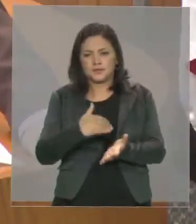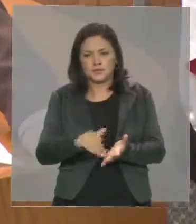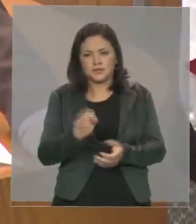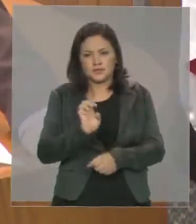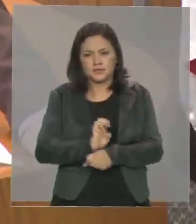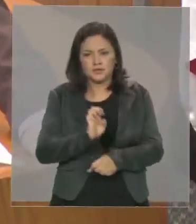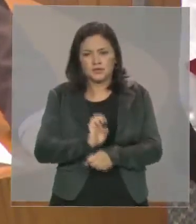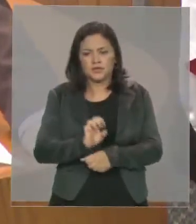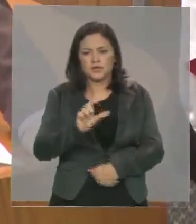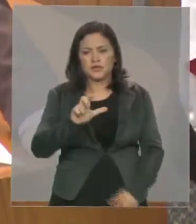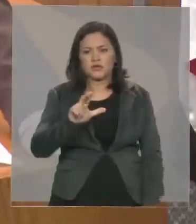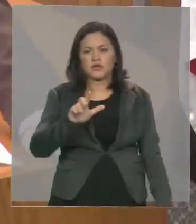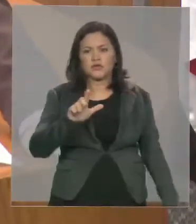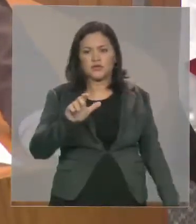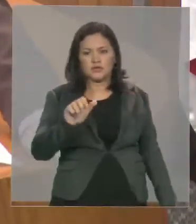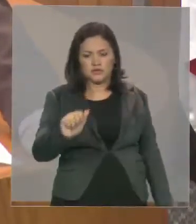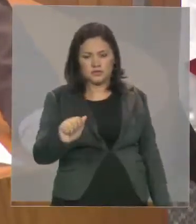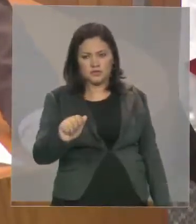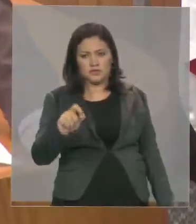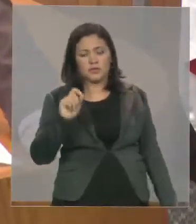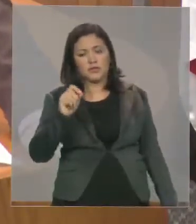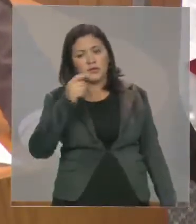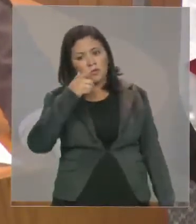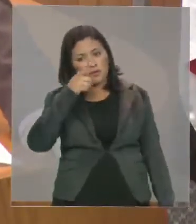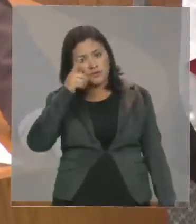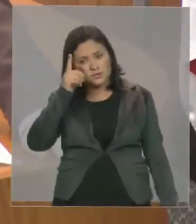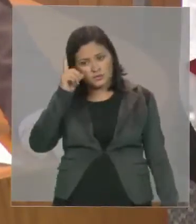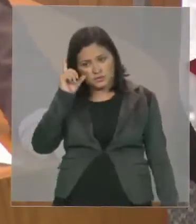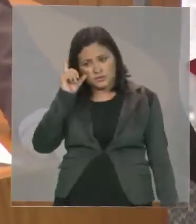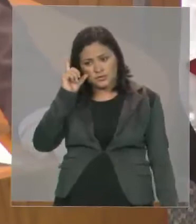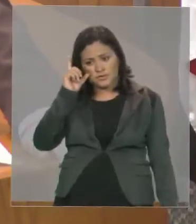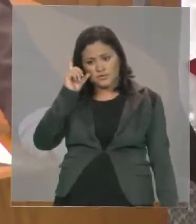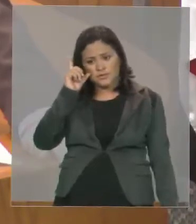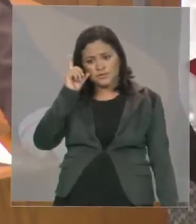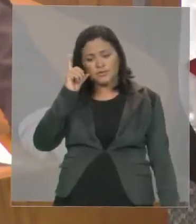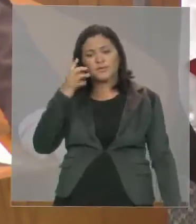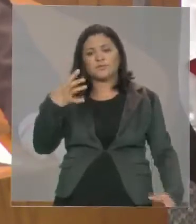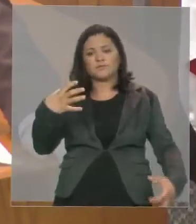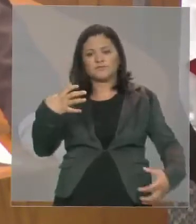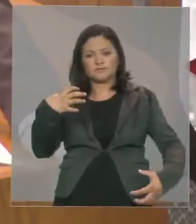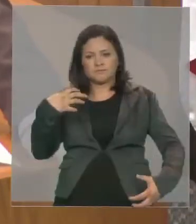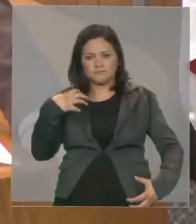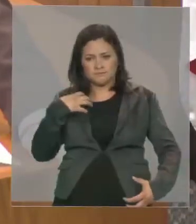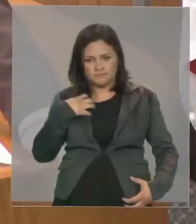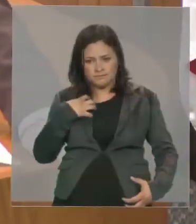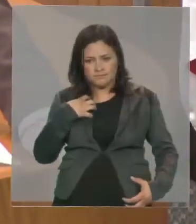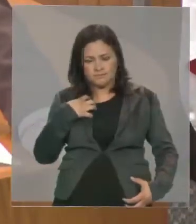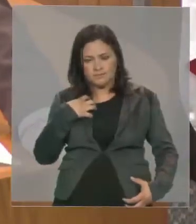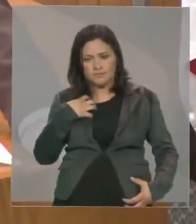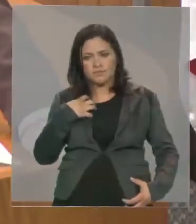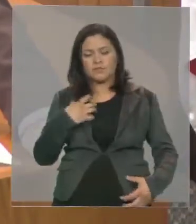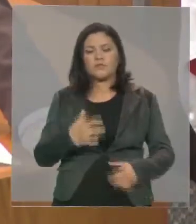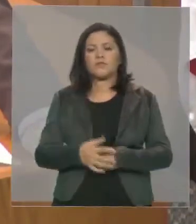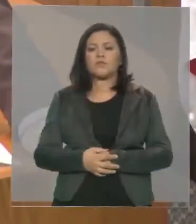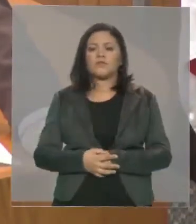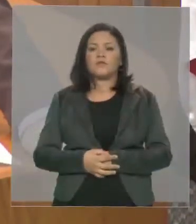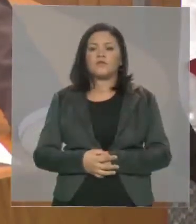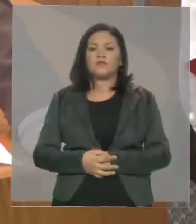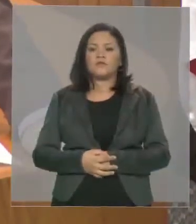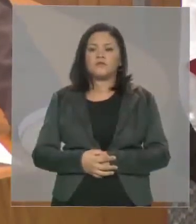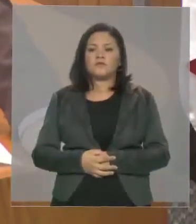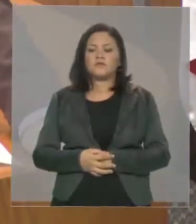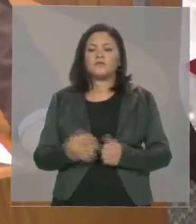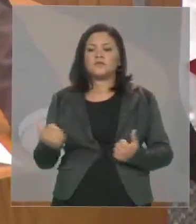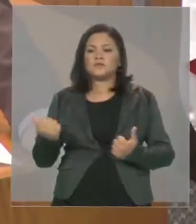Carlos Lula, que ontem foi empossado como suplente na